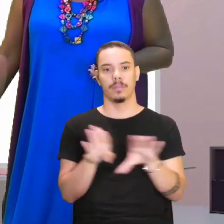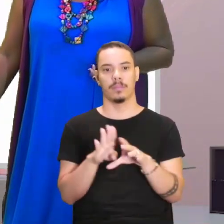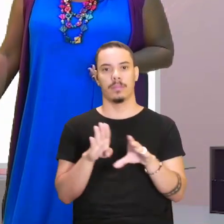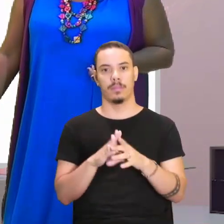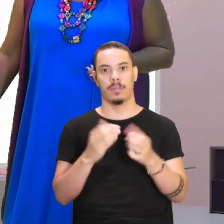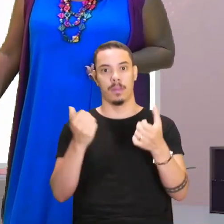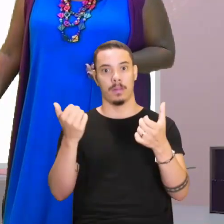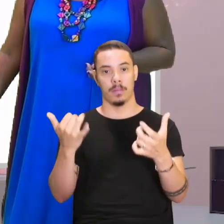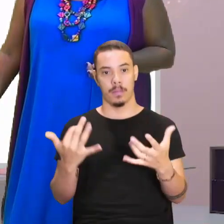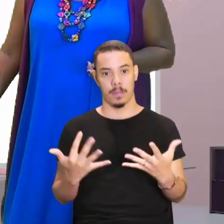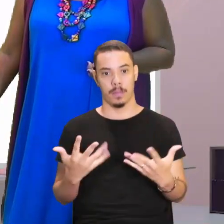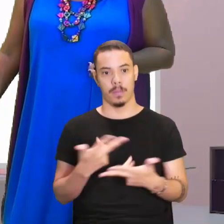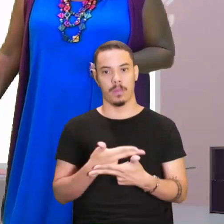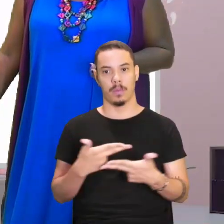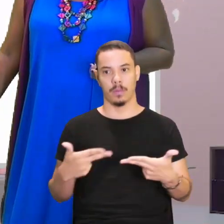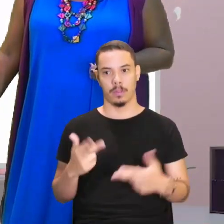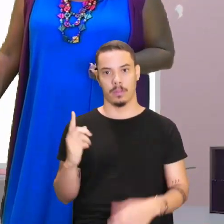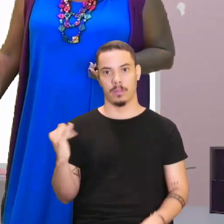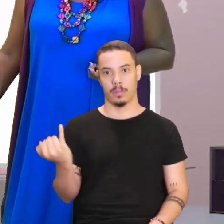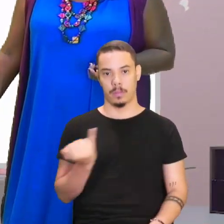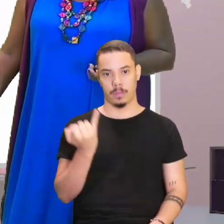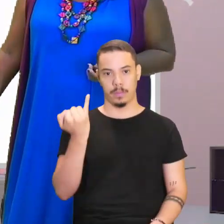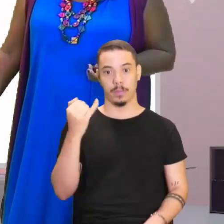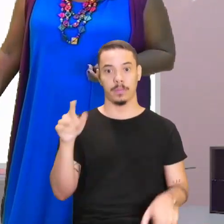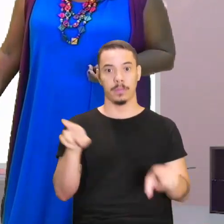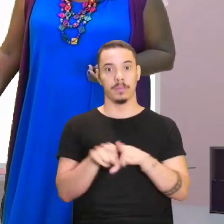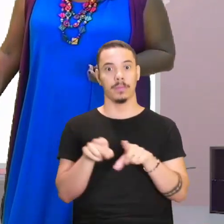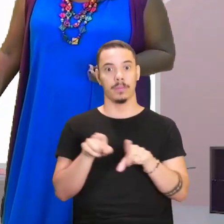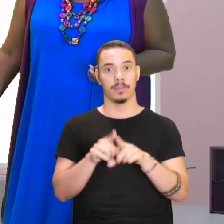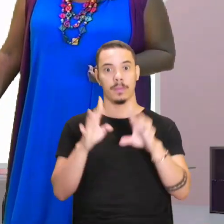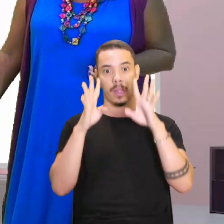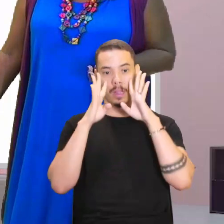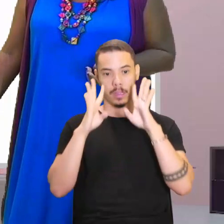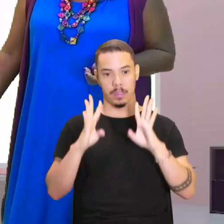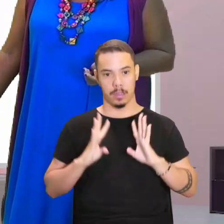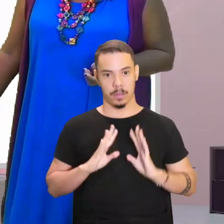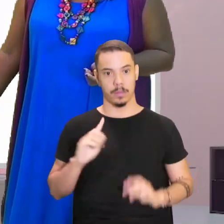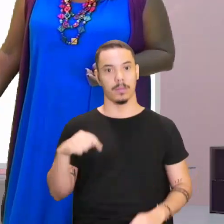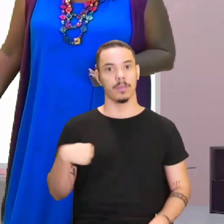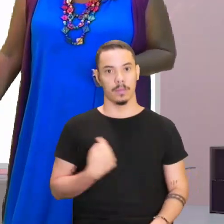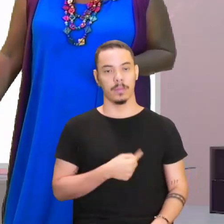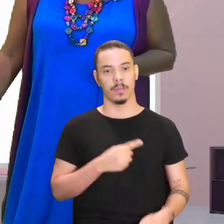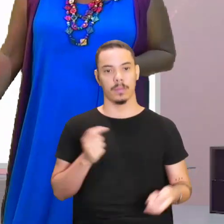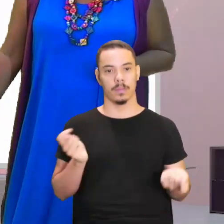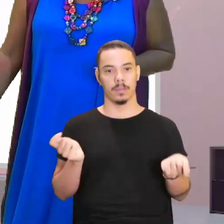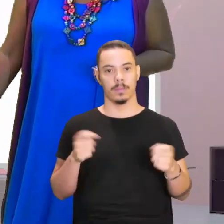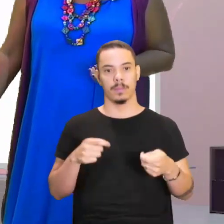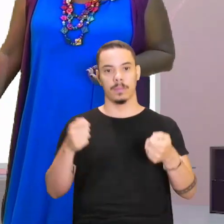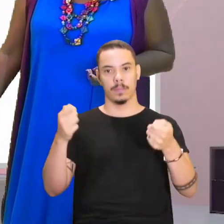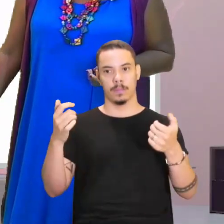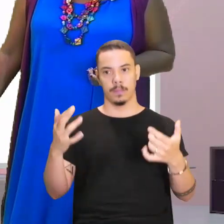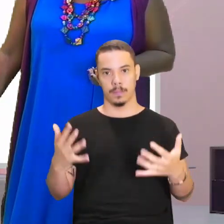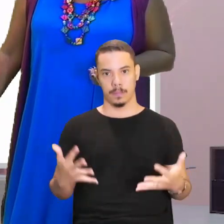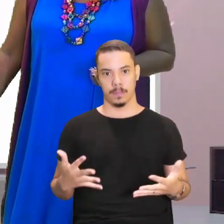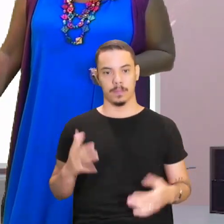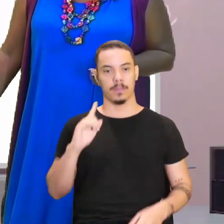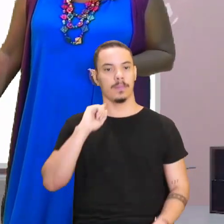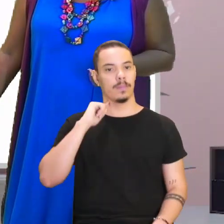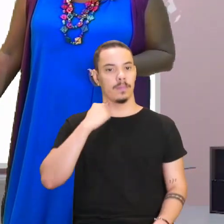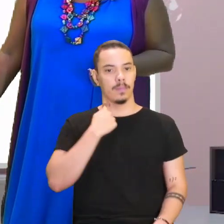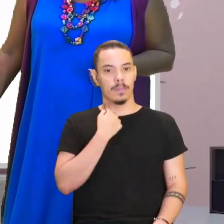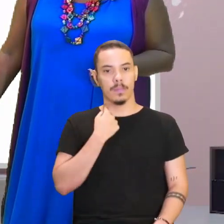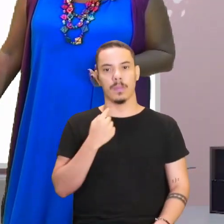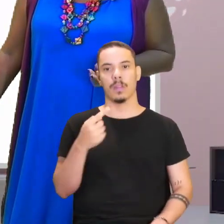esse ponto importante. E aí já chamar a atenção, né? Para que a gente também possa conversar a questão dessa poluição,